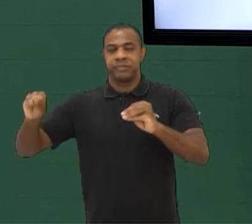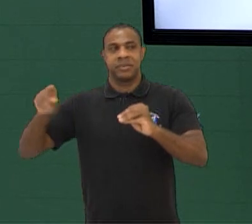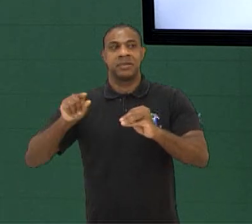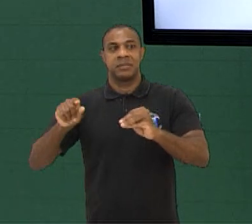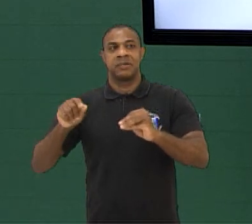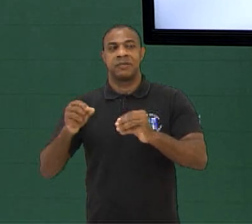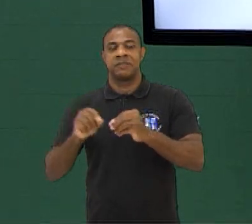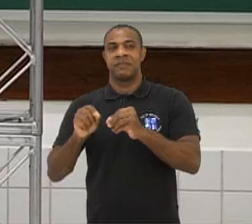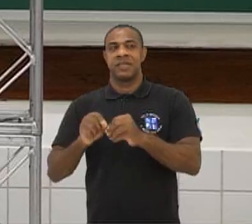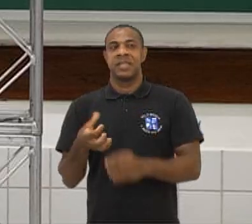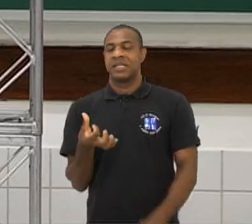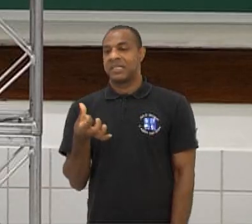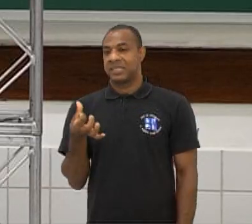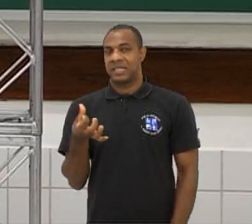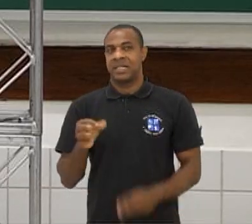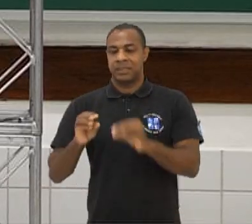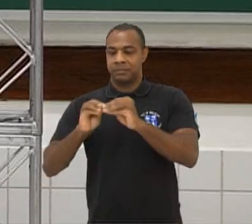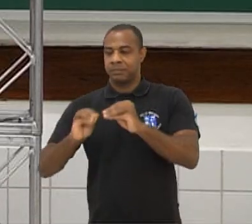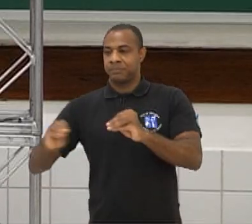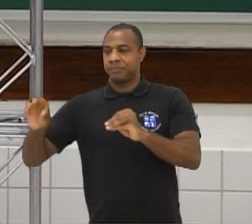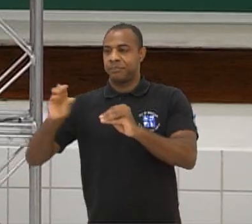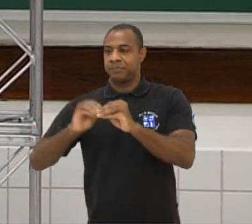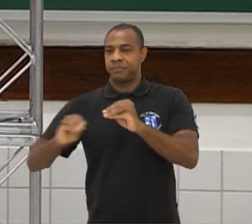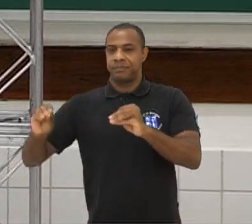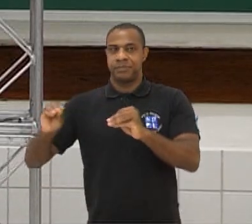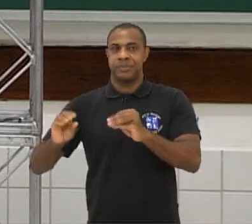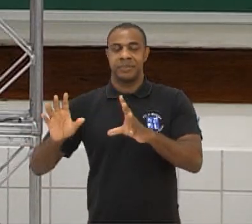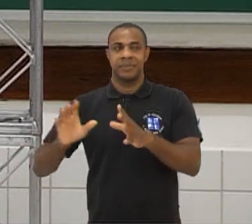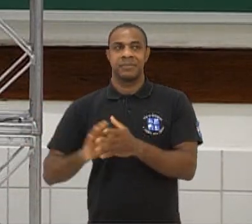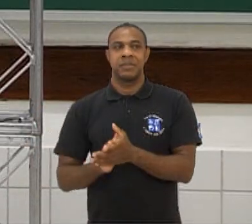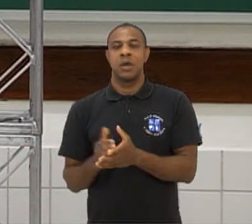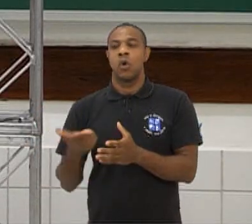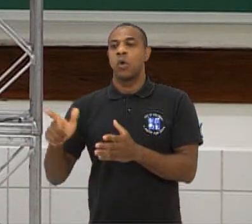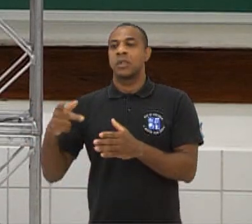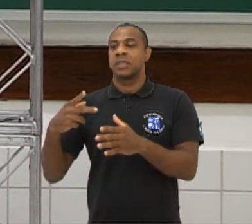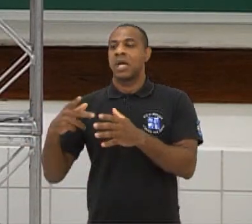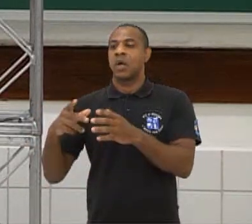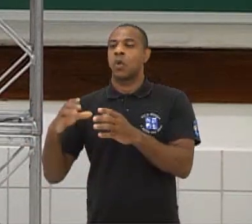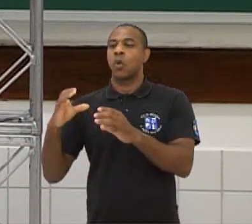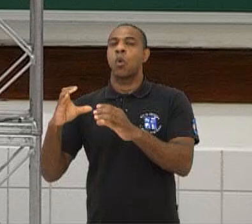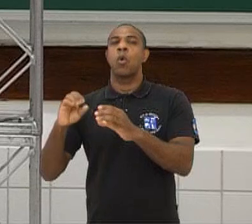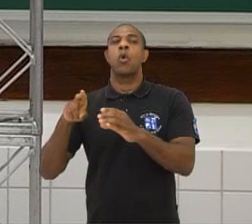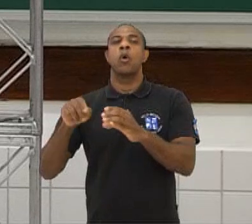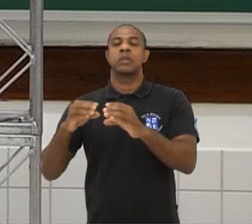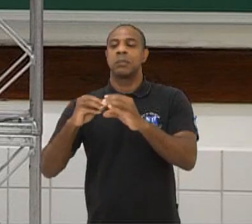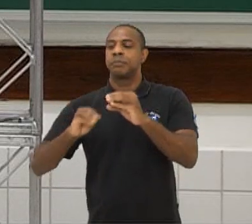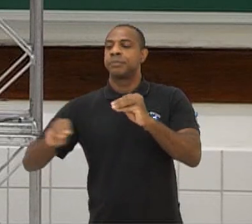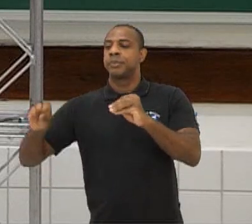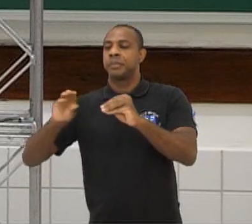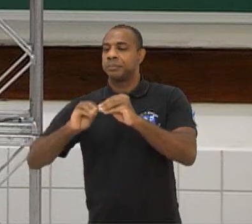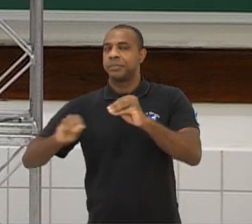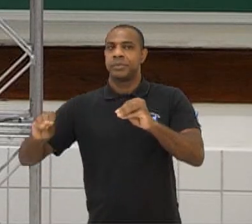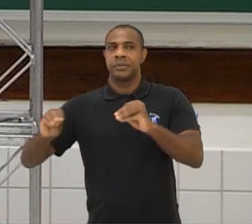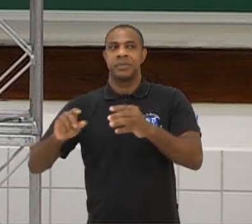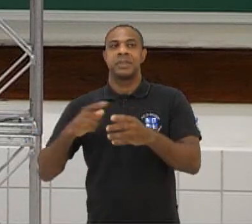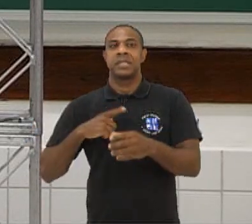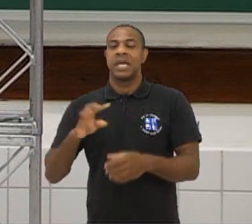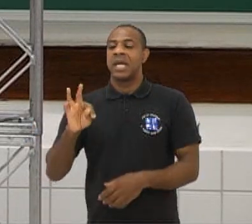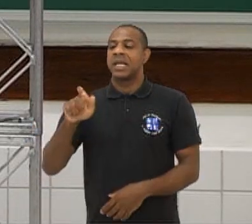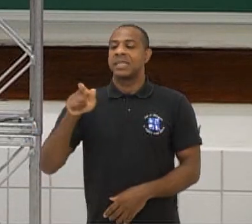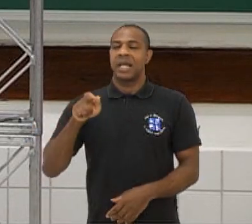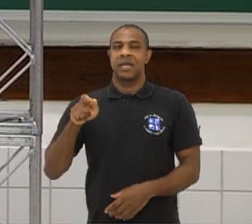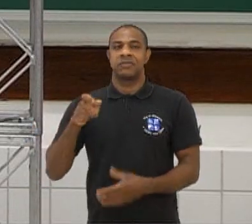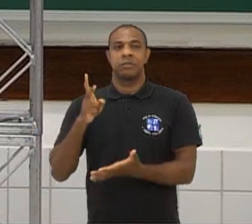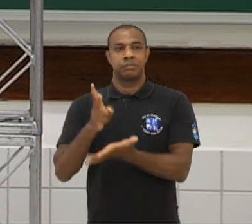6 transferências. Então, o André, ele fez 6 transferências. Então, ele tem aquela taxa